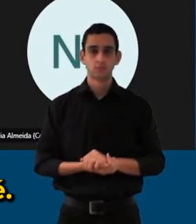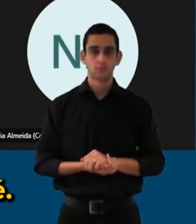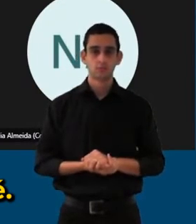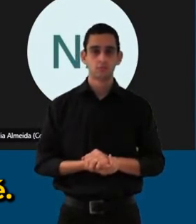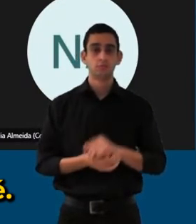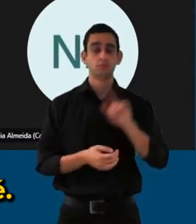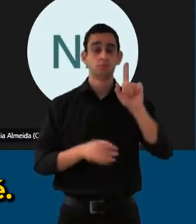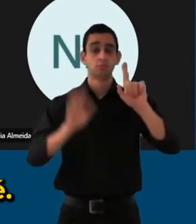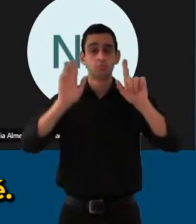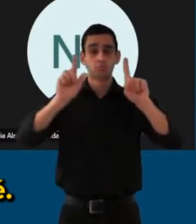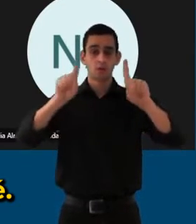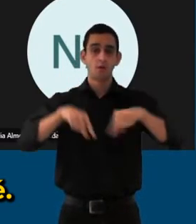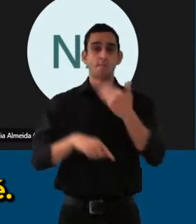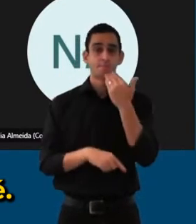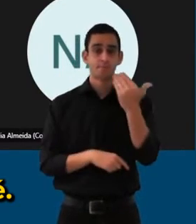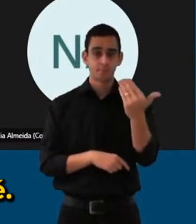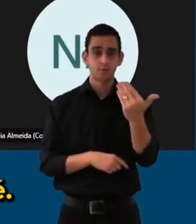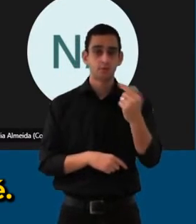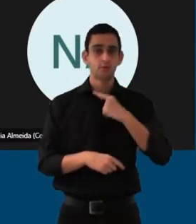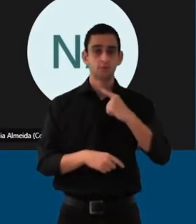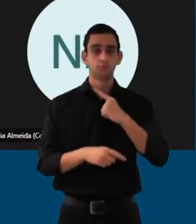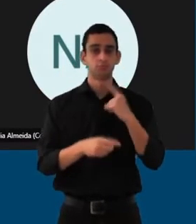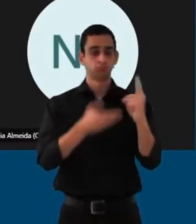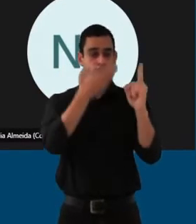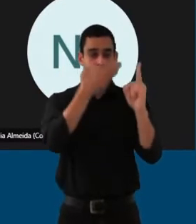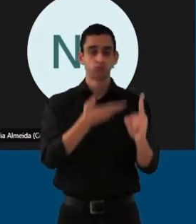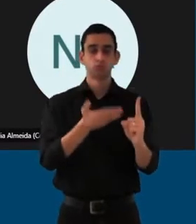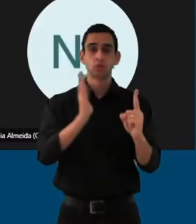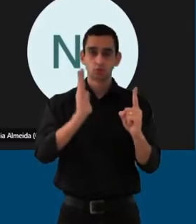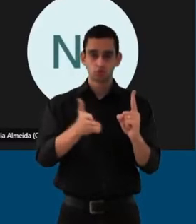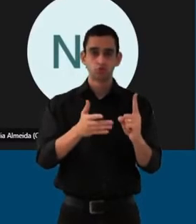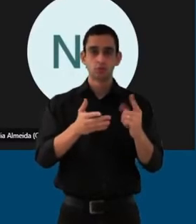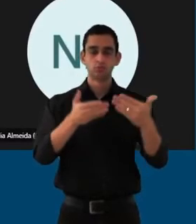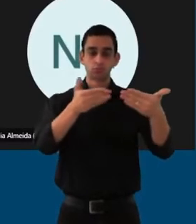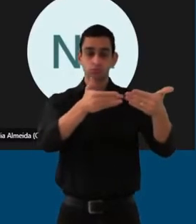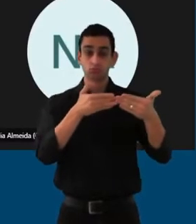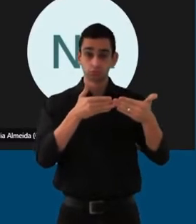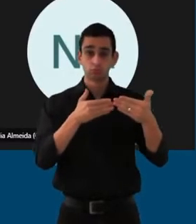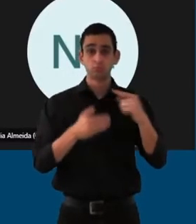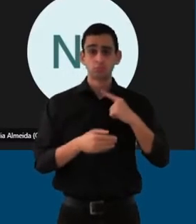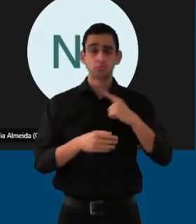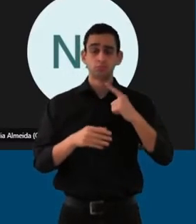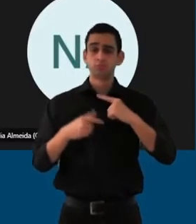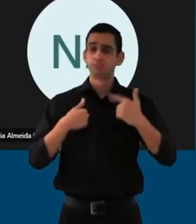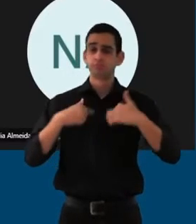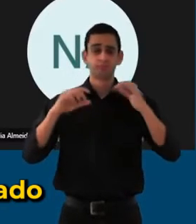um pedido feito pela própria parte ré, né? E eu quero destacar aqui